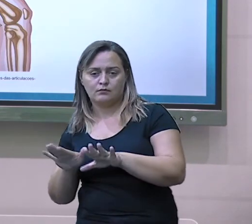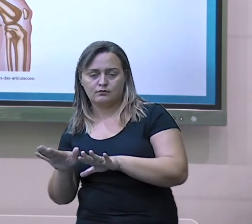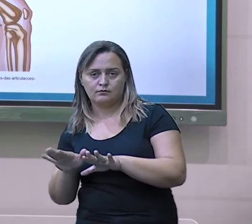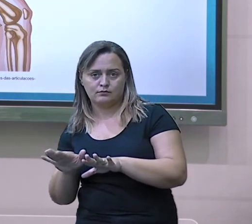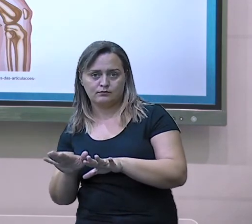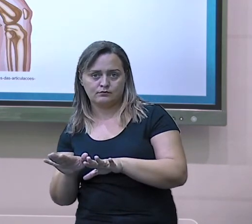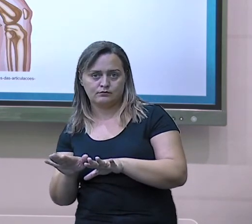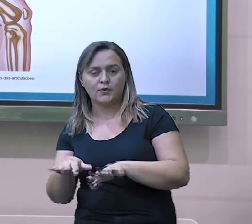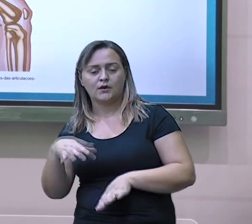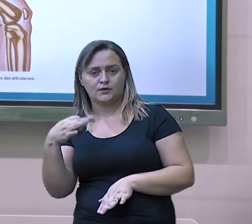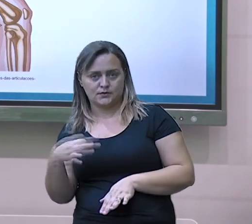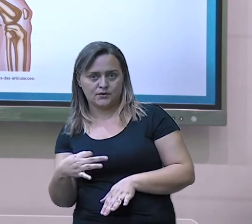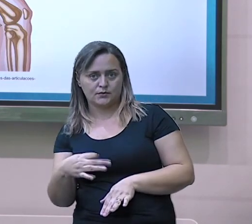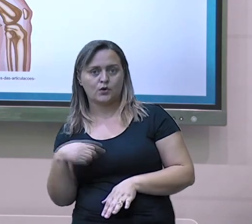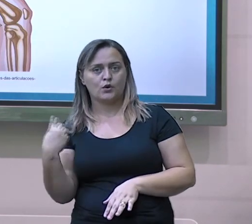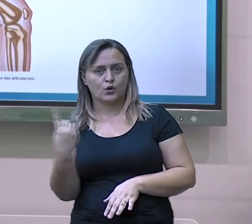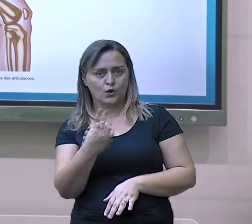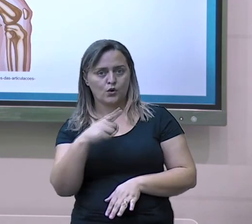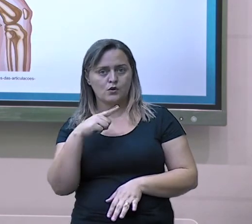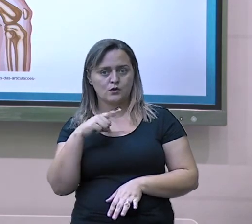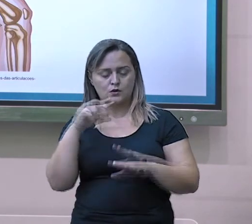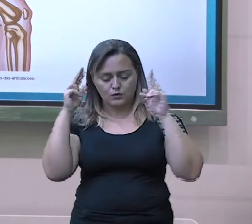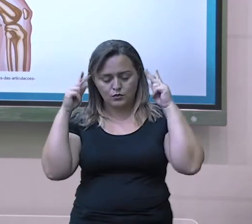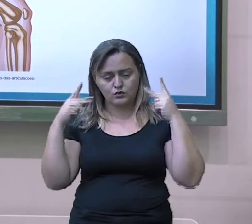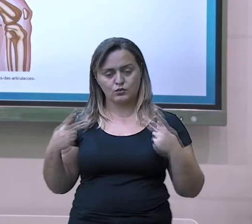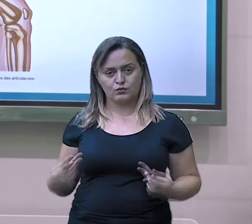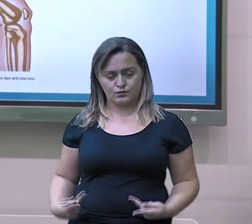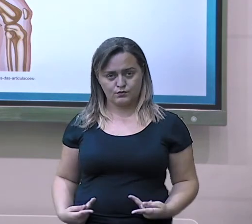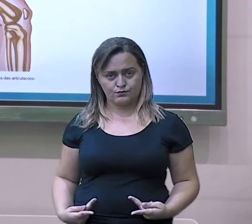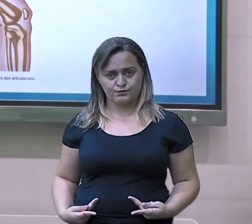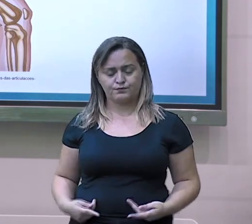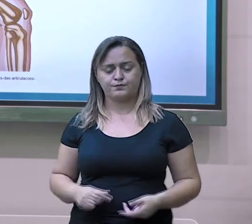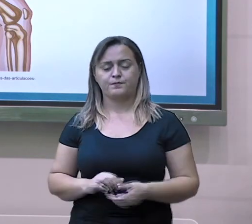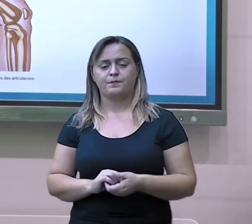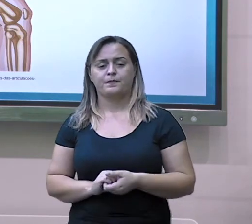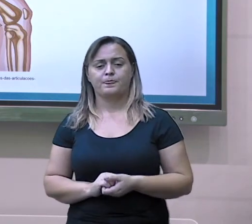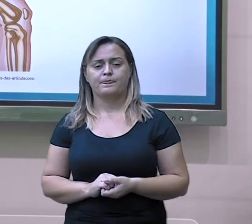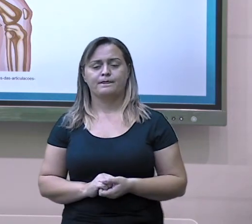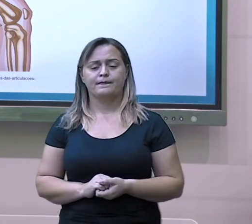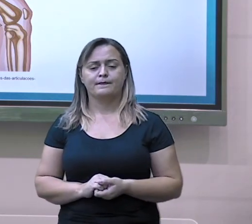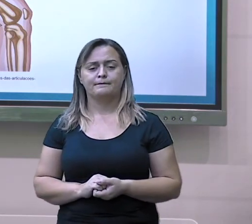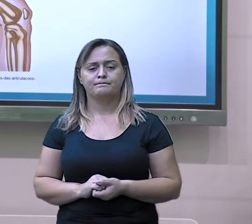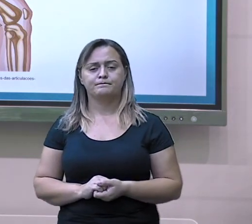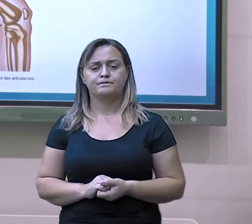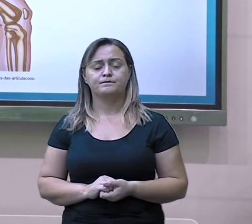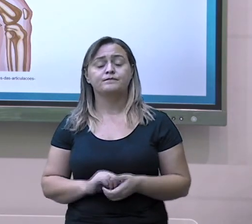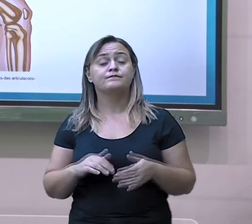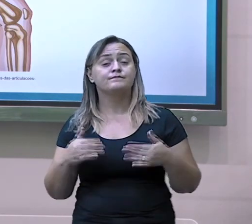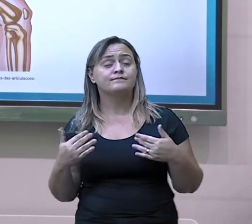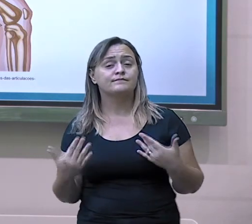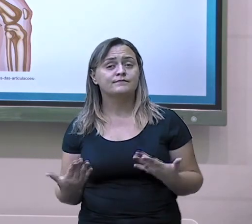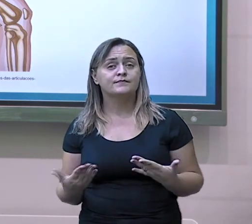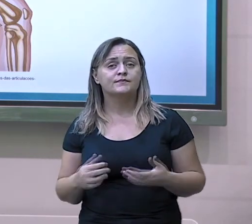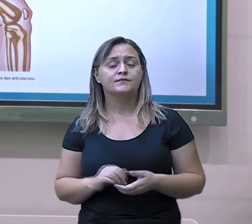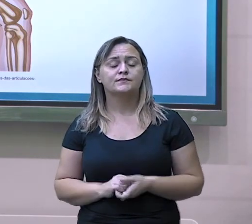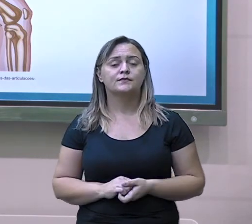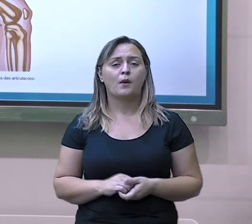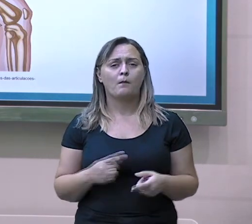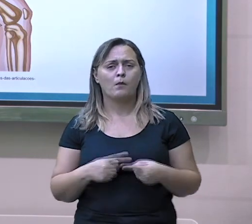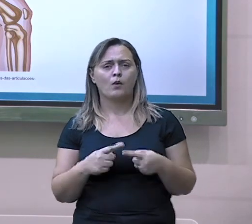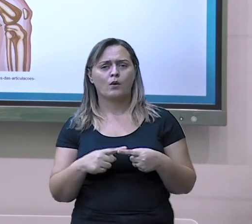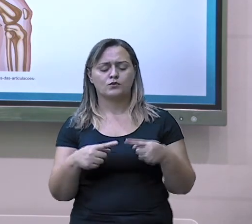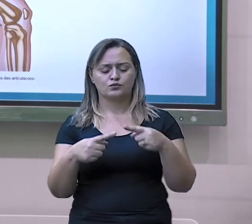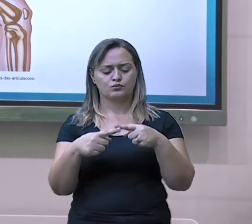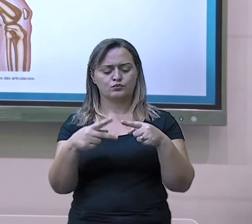articulações fixas e articulações móveis. É por isto, por causa